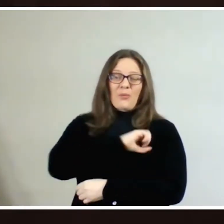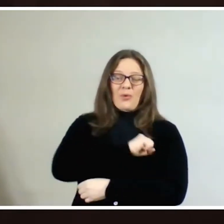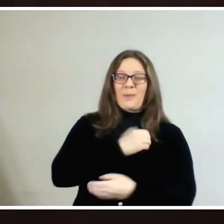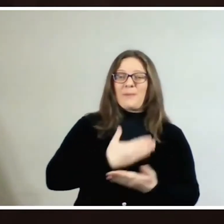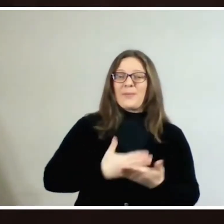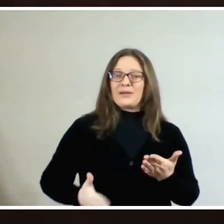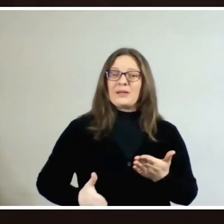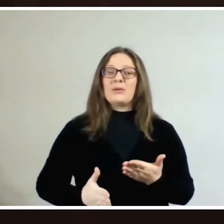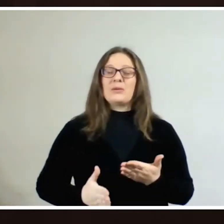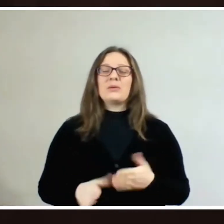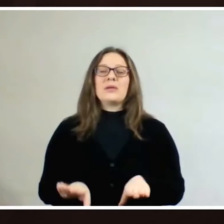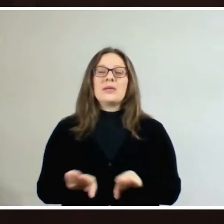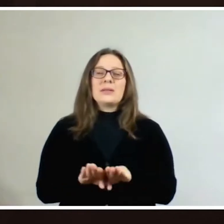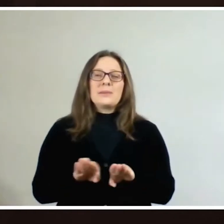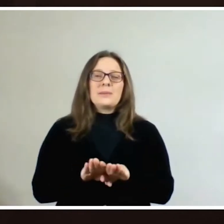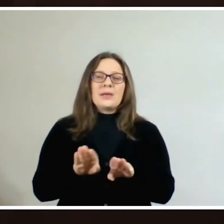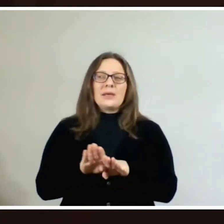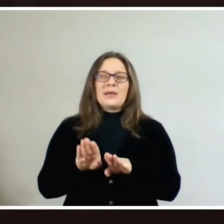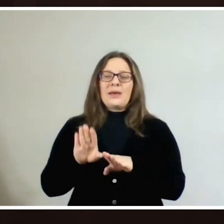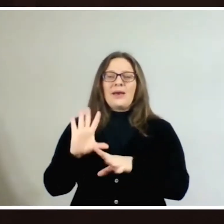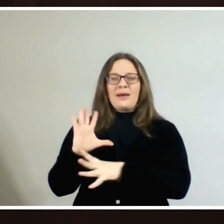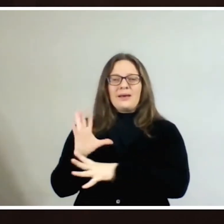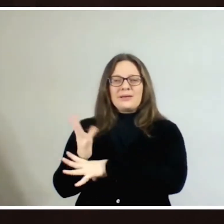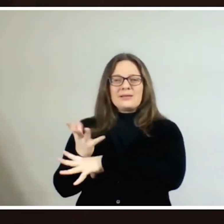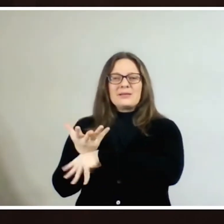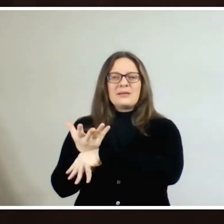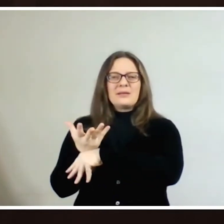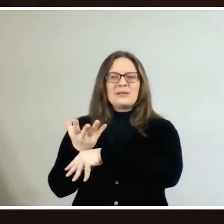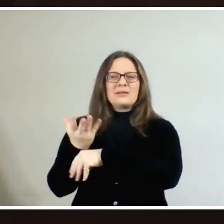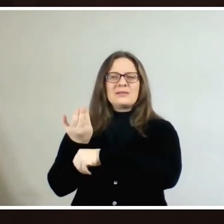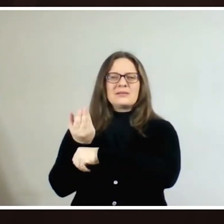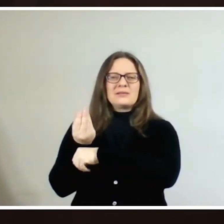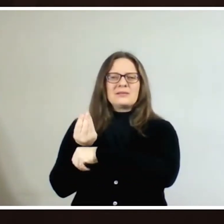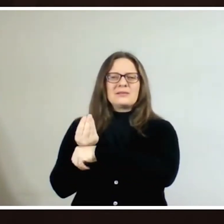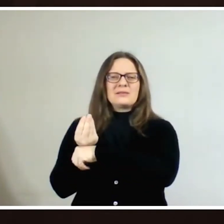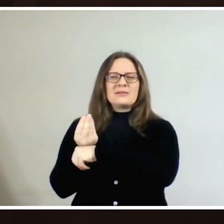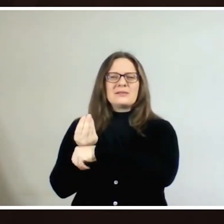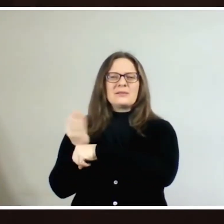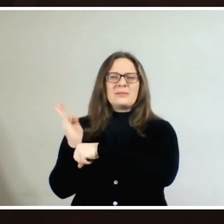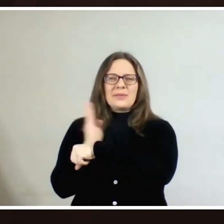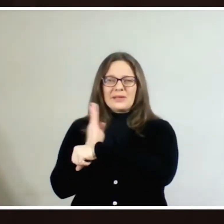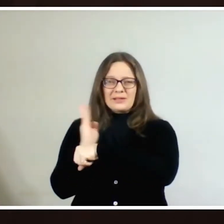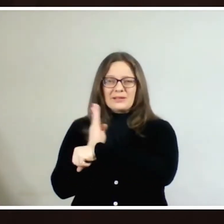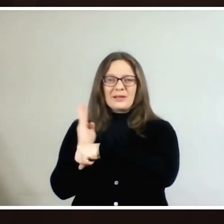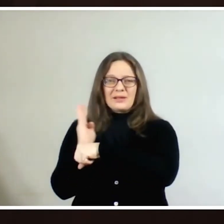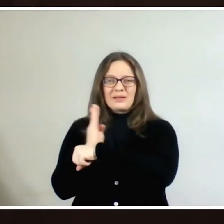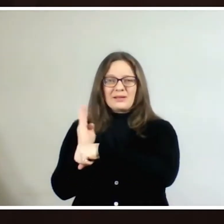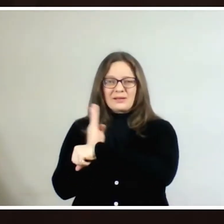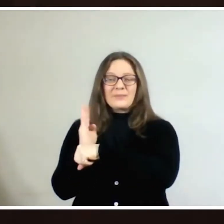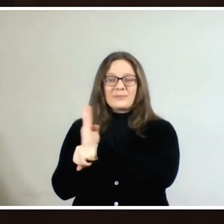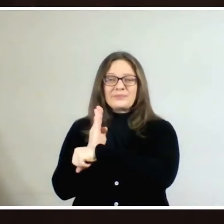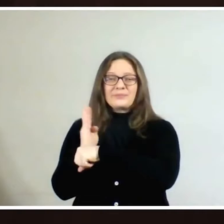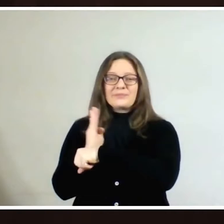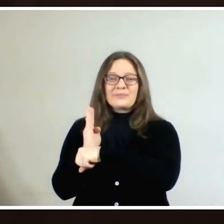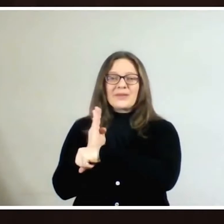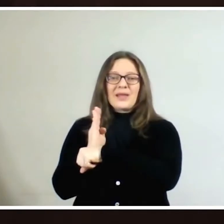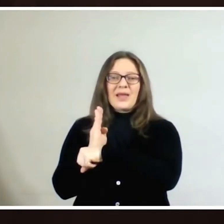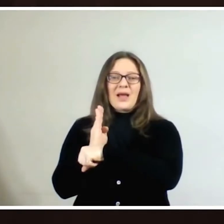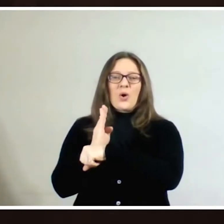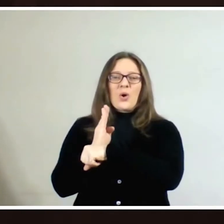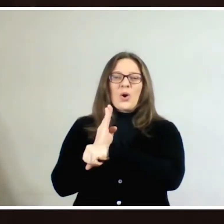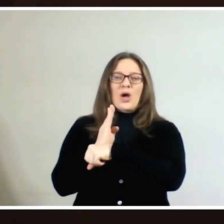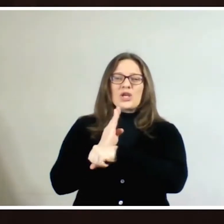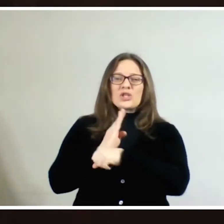a, né, também a amar os cargos, a posição, e também o mundanismo entrou na igreja,